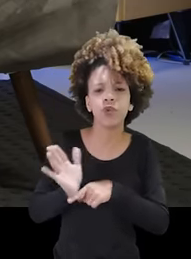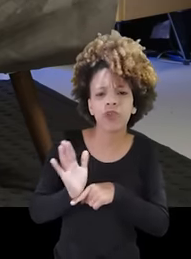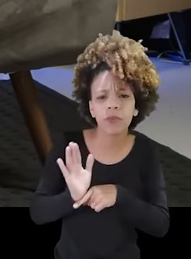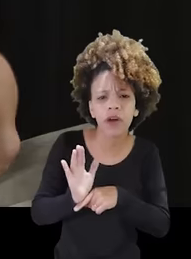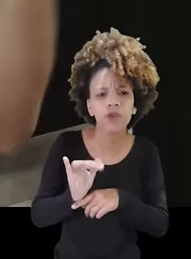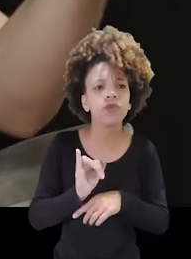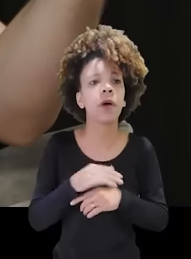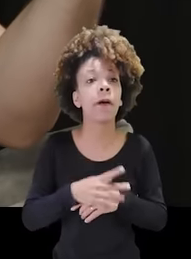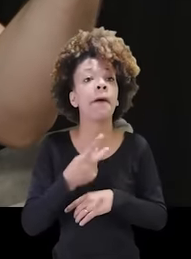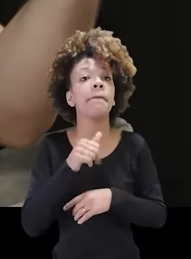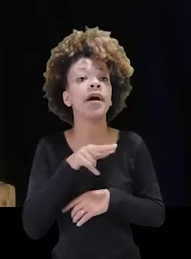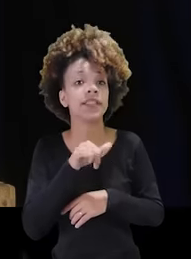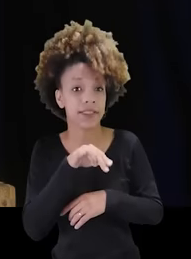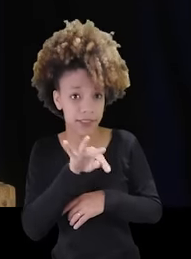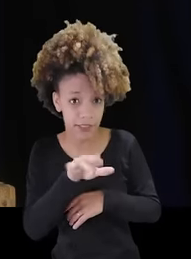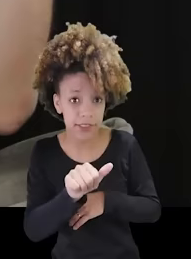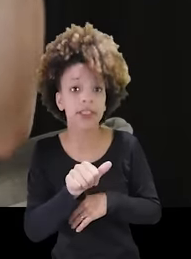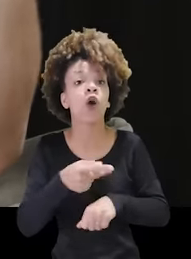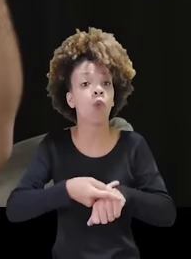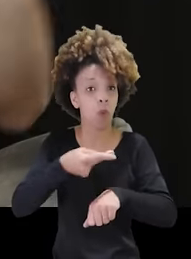lá dos irmãos lá não deu parasita